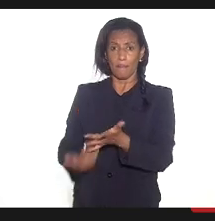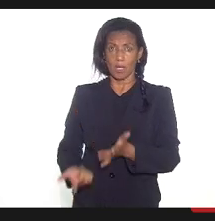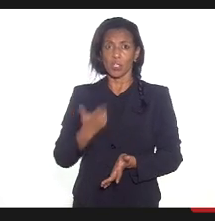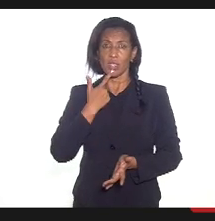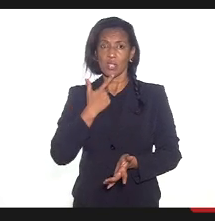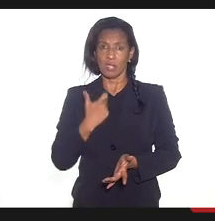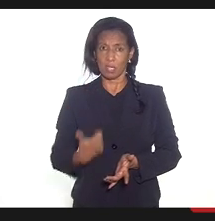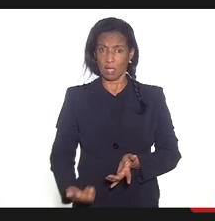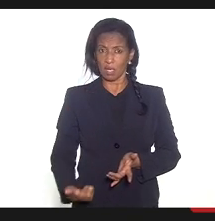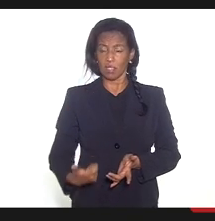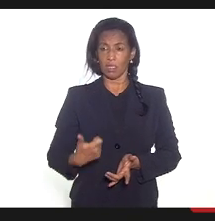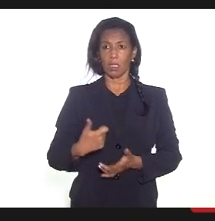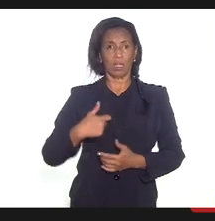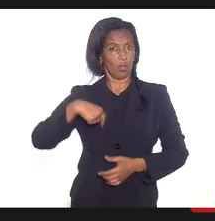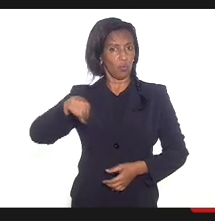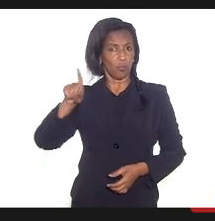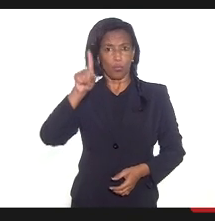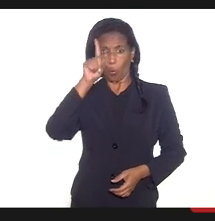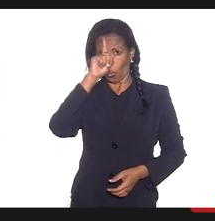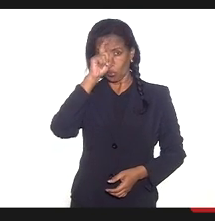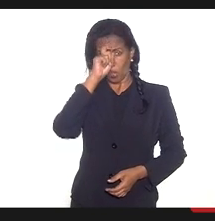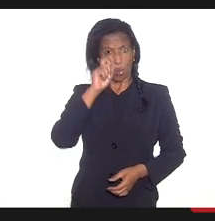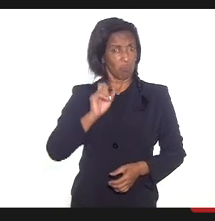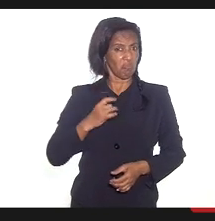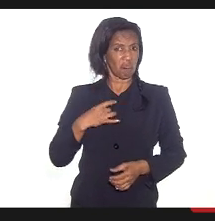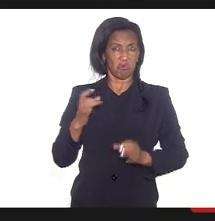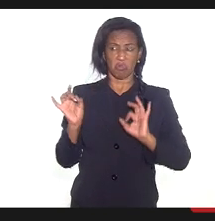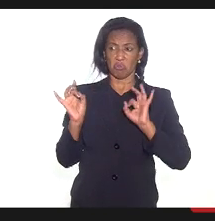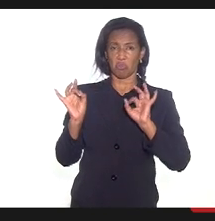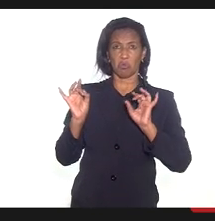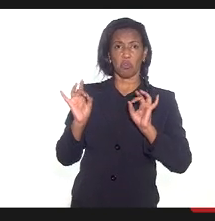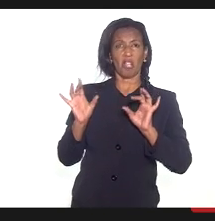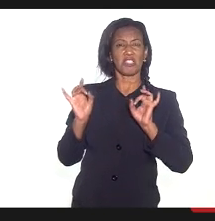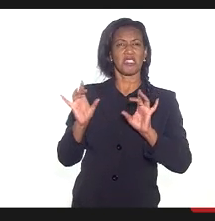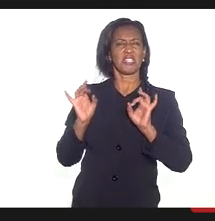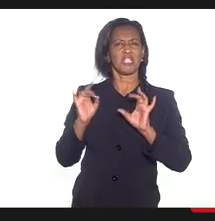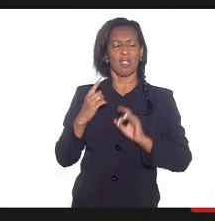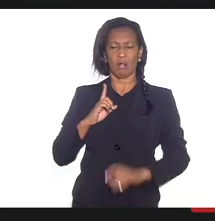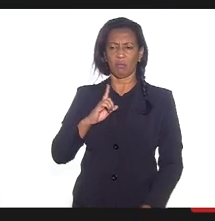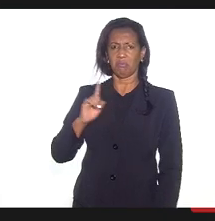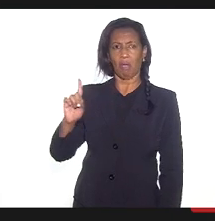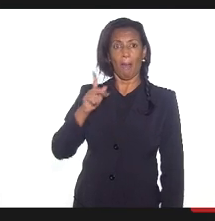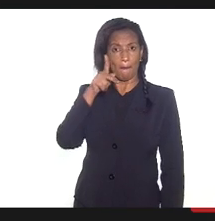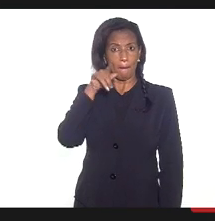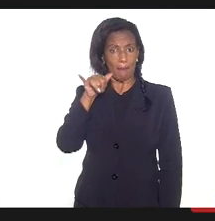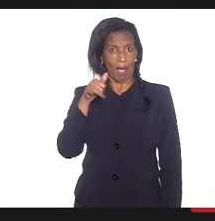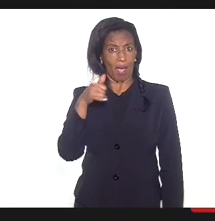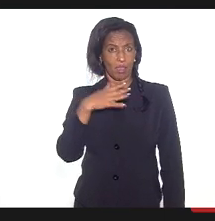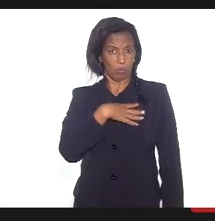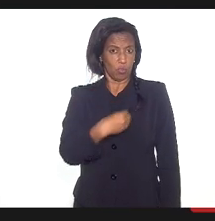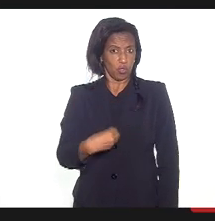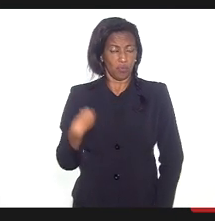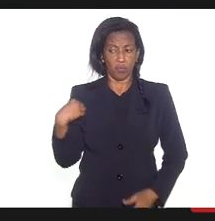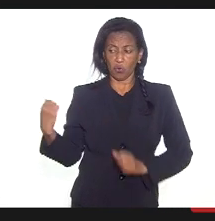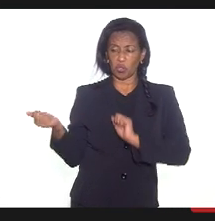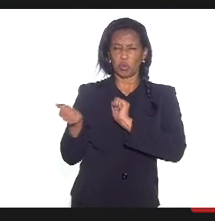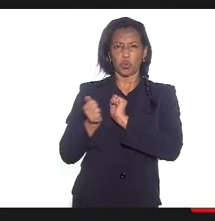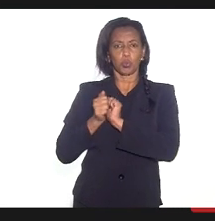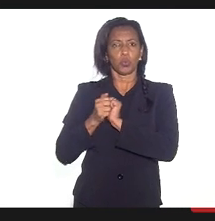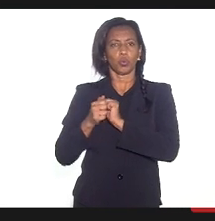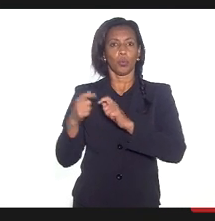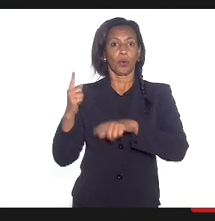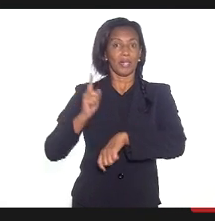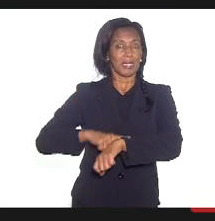e me levaram, eu fui para o hospital sozinha, não me levaram, ele me acompanhou para o hospital, pai dos meus filhos, porque nesse tempo que eu